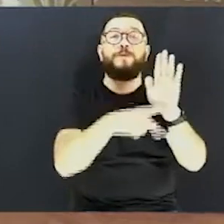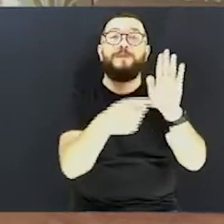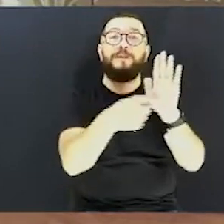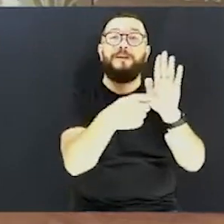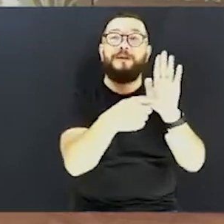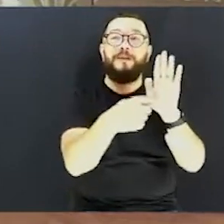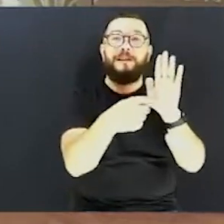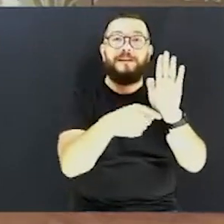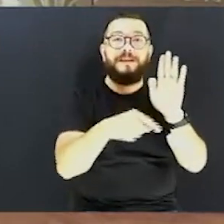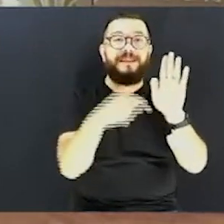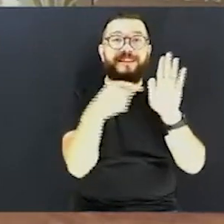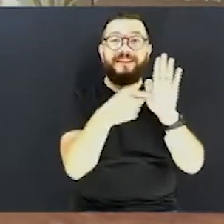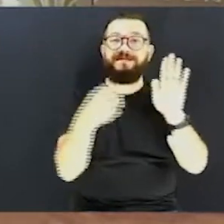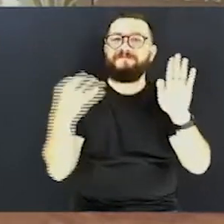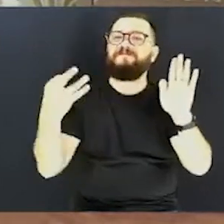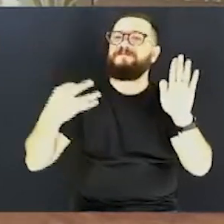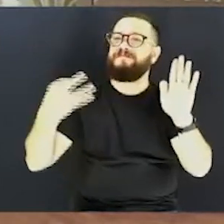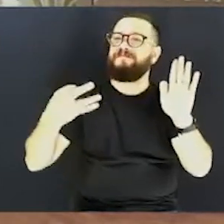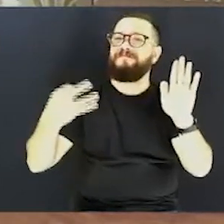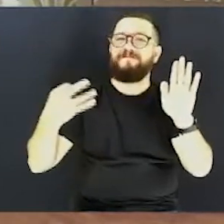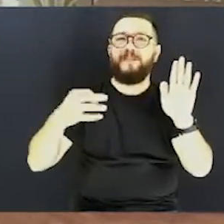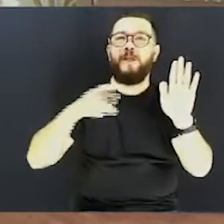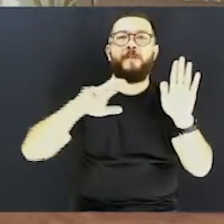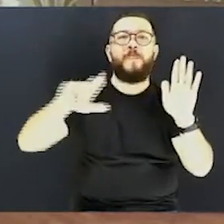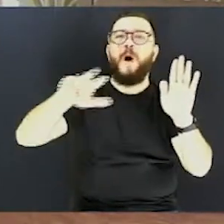ele se torna suprapartidário.